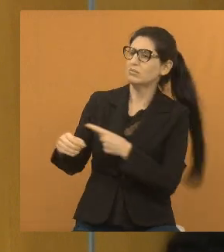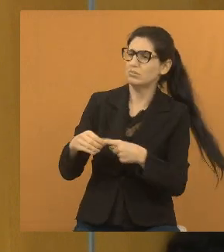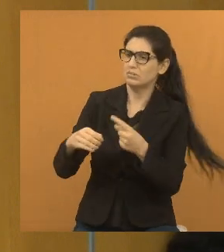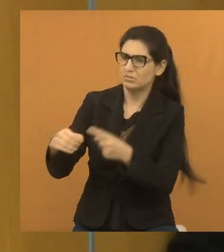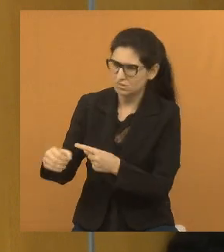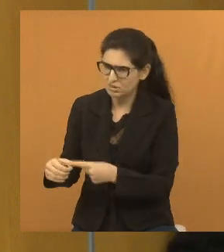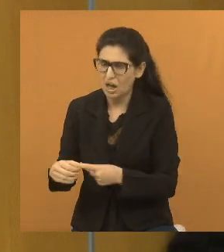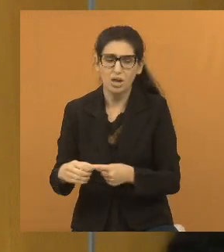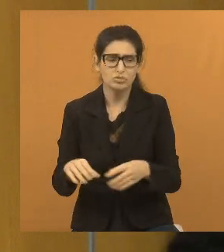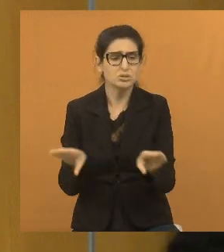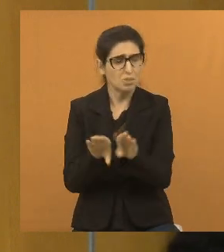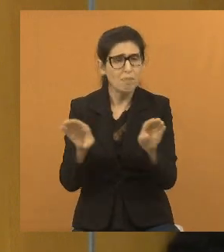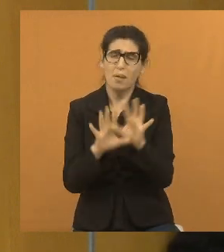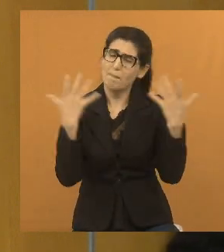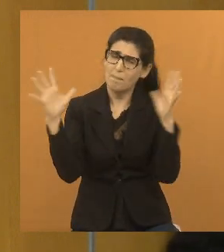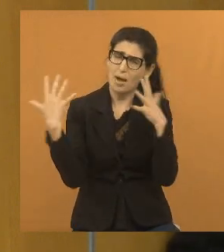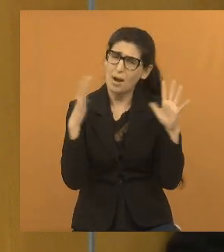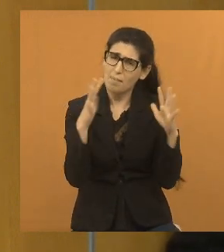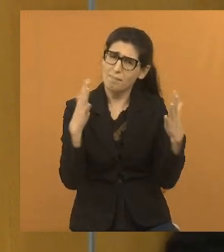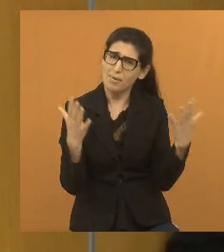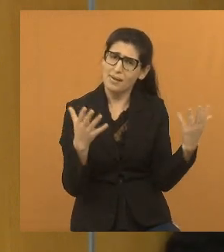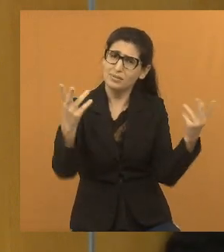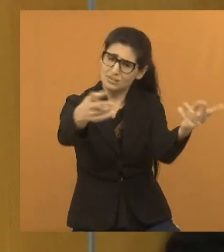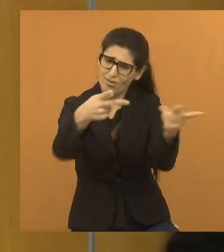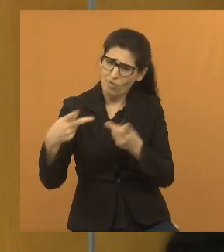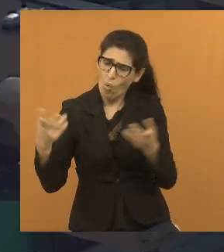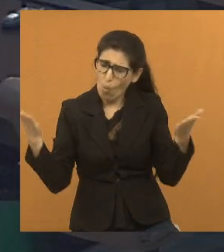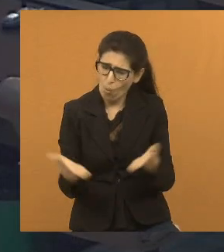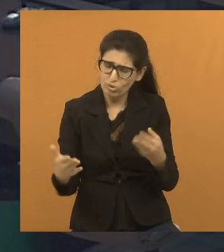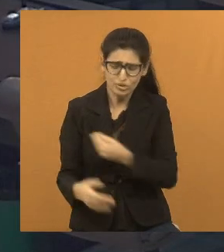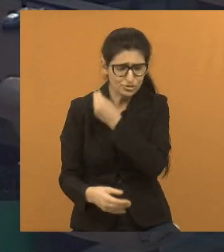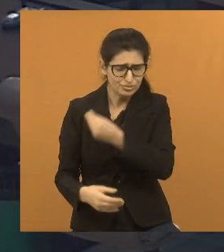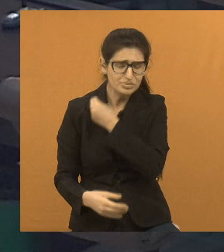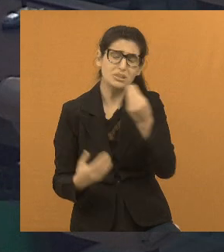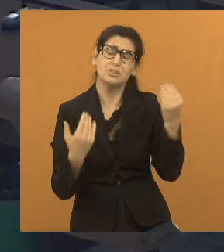de parabéns ter vindo aqui. Obrigado a todos.